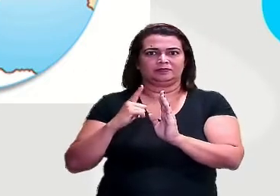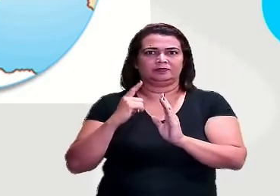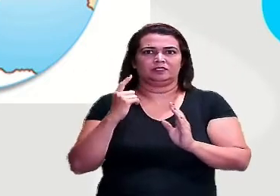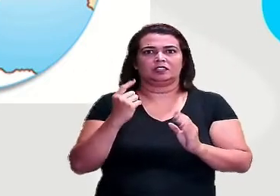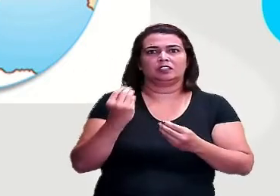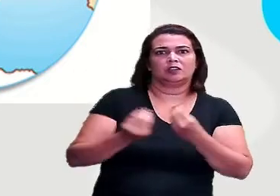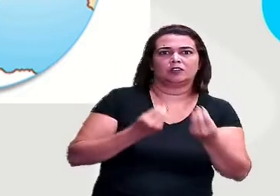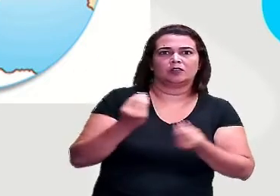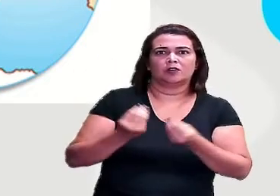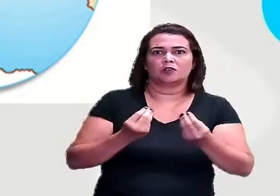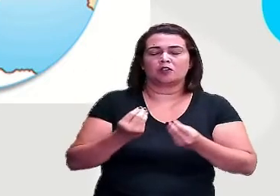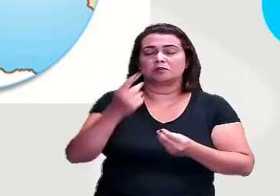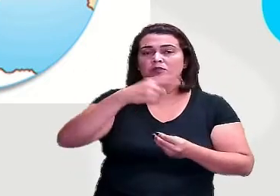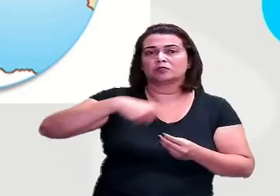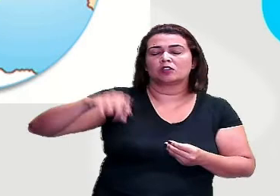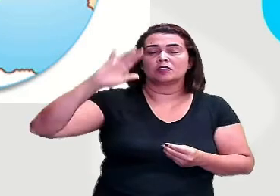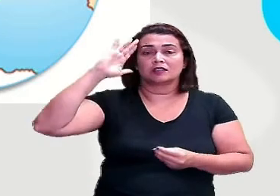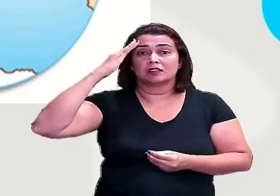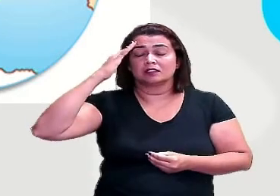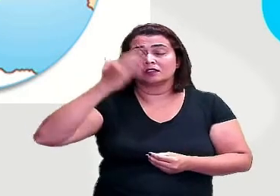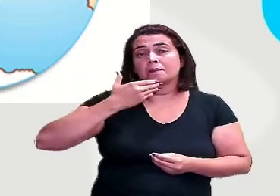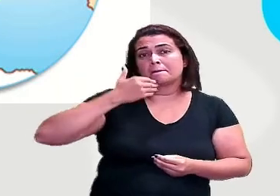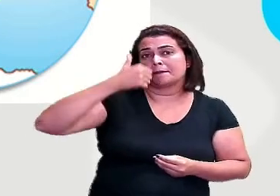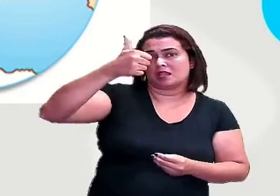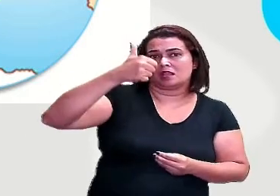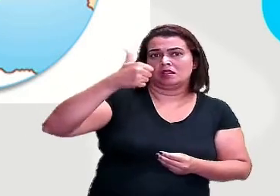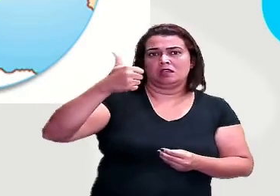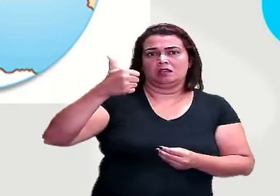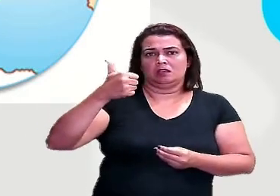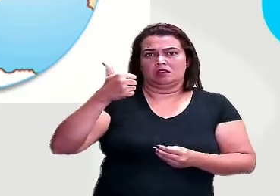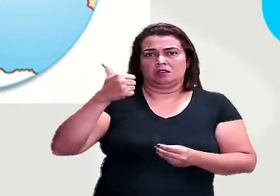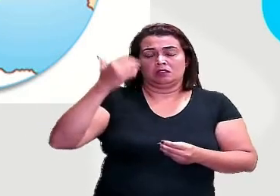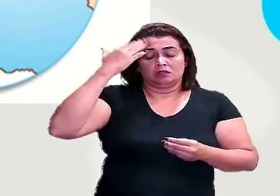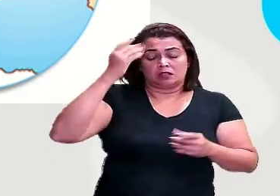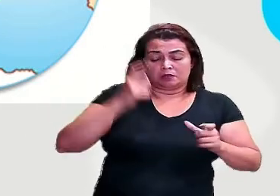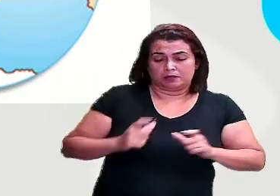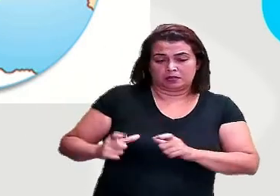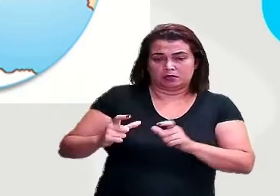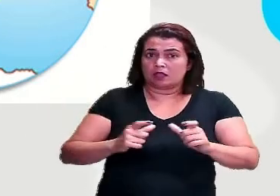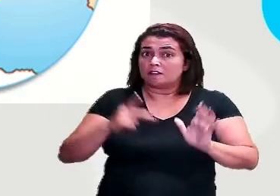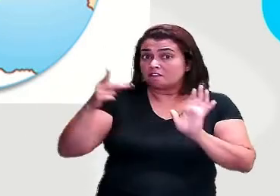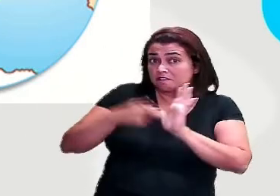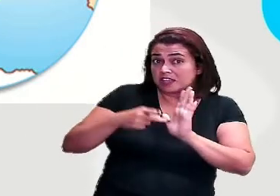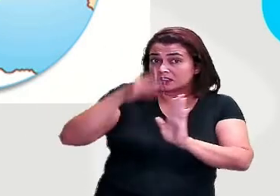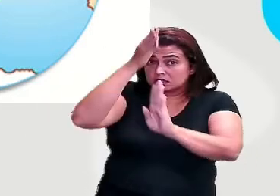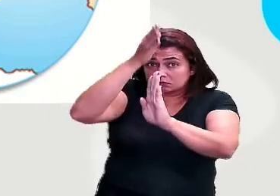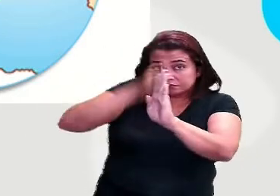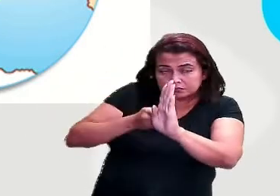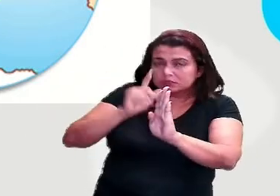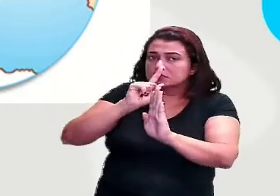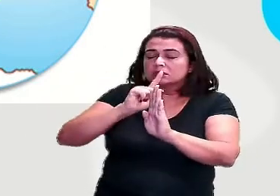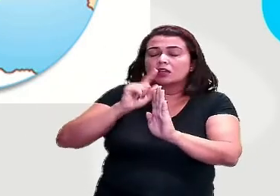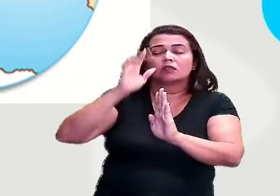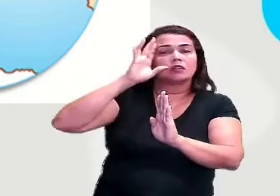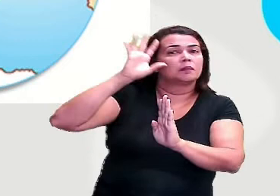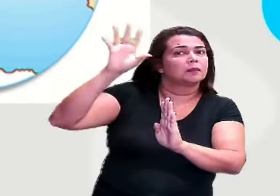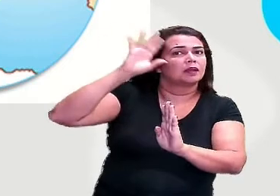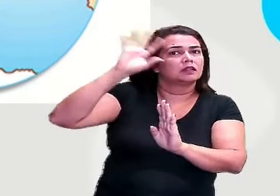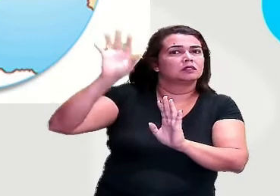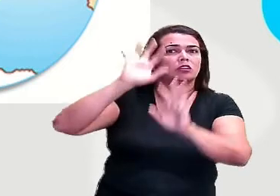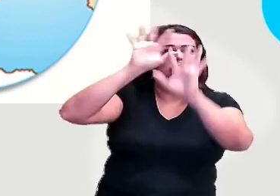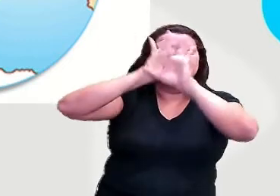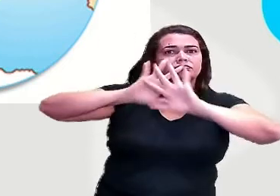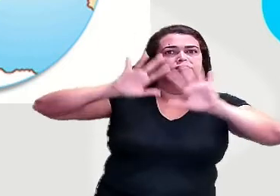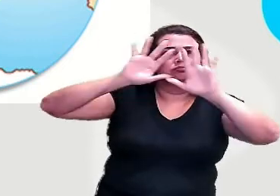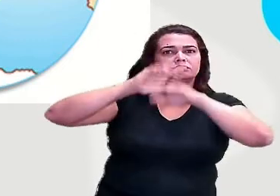nos ajudar a entender o posicionamento de qualquer ponto sobre a superfície da Terra, quando nós vamos